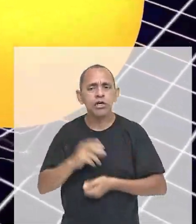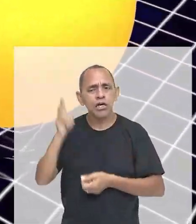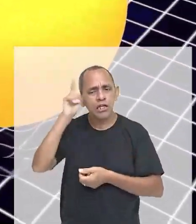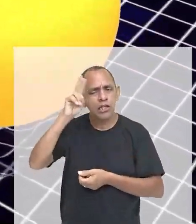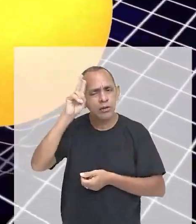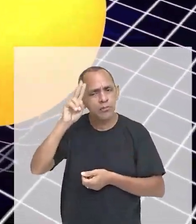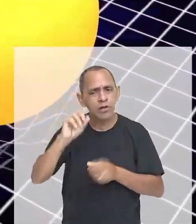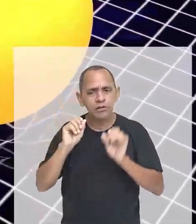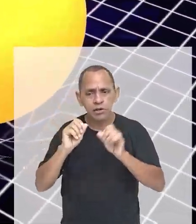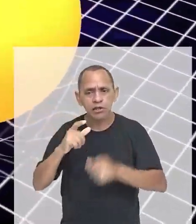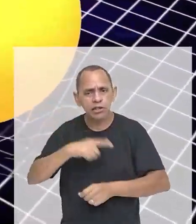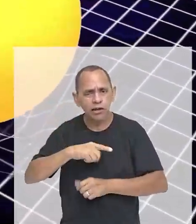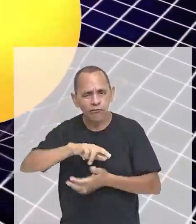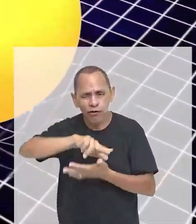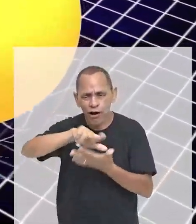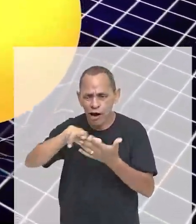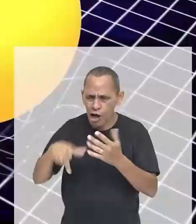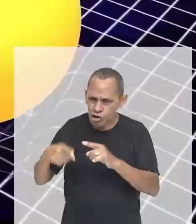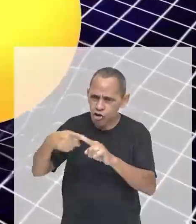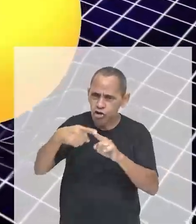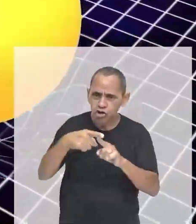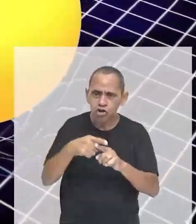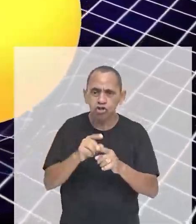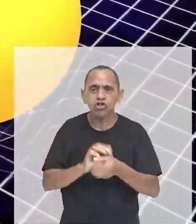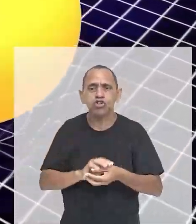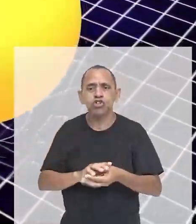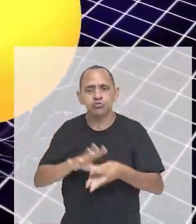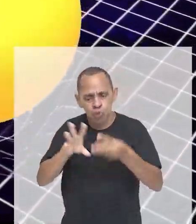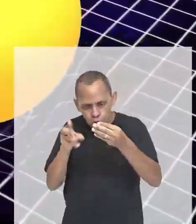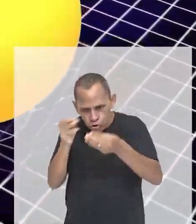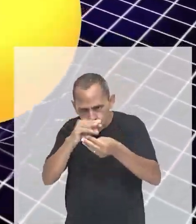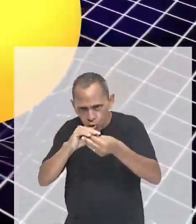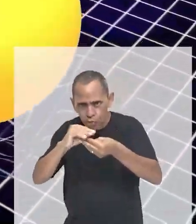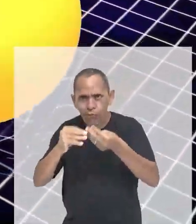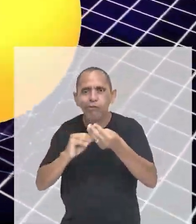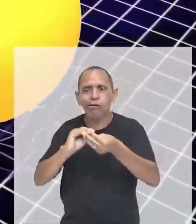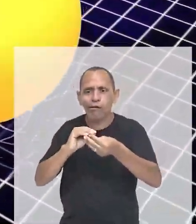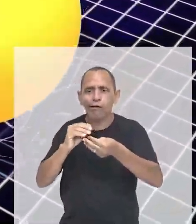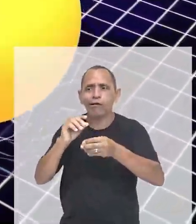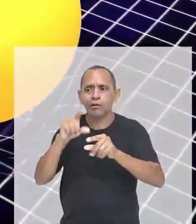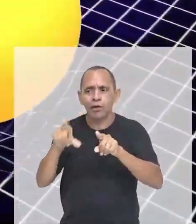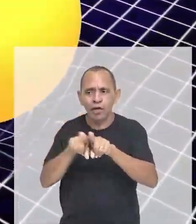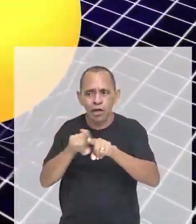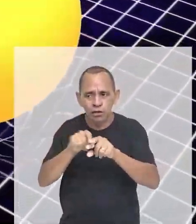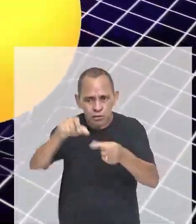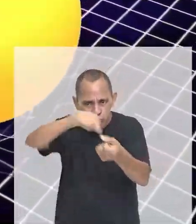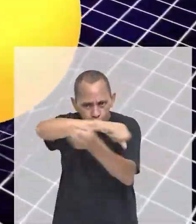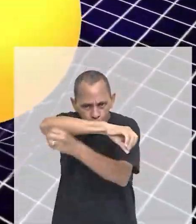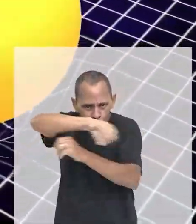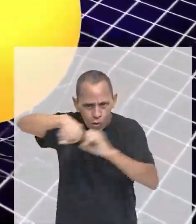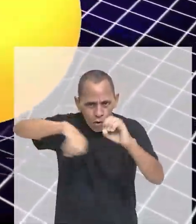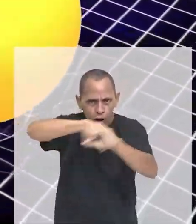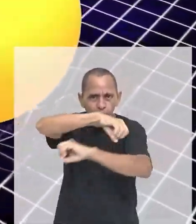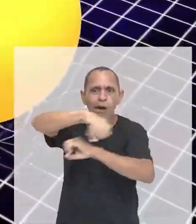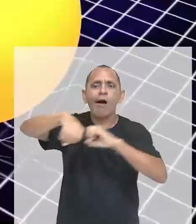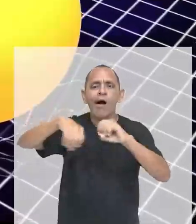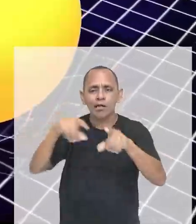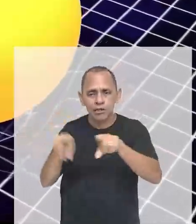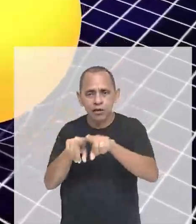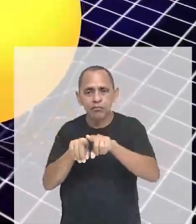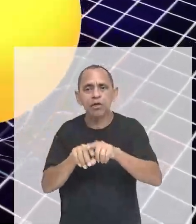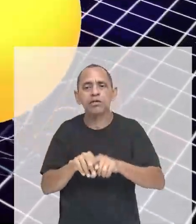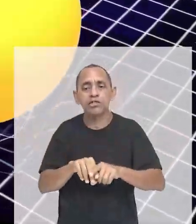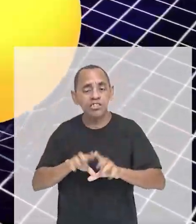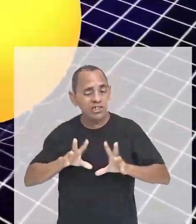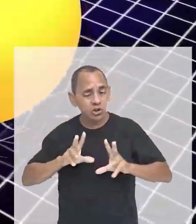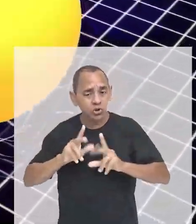inúmeros outros elementos que o compõem. A gente está vendo aqui planetas, a gente está vendo galáxias. Tudo isso, gente, é considerado, então,